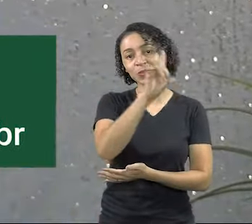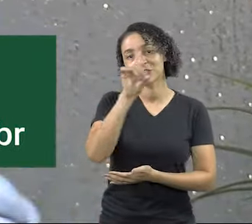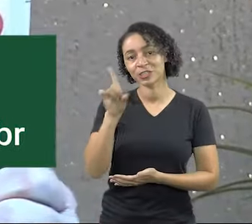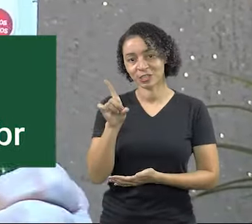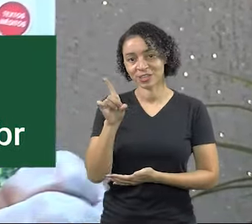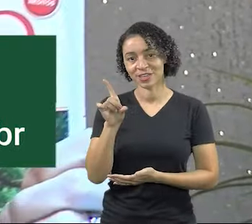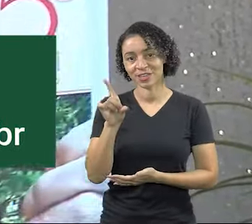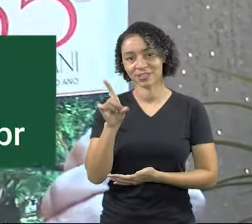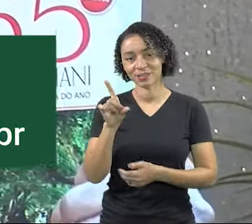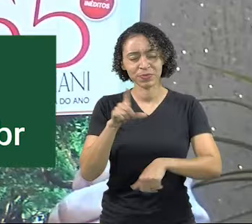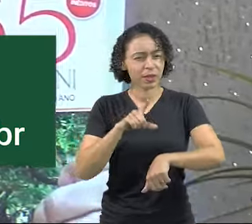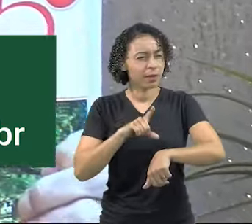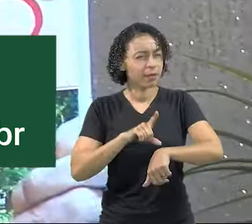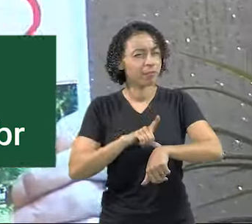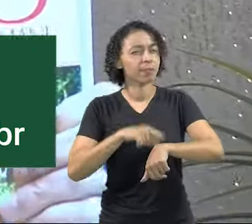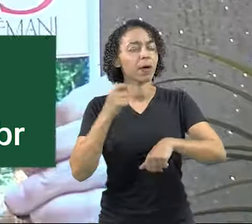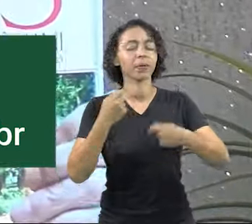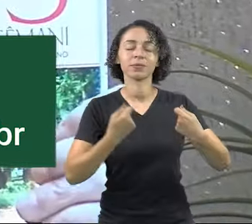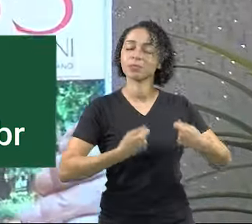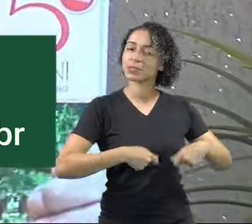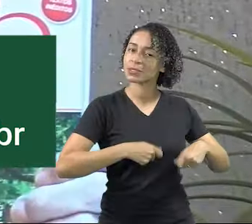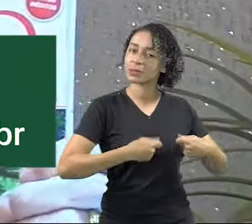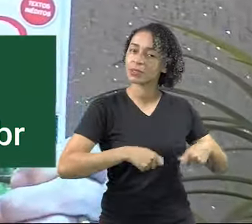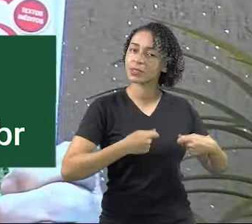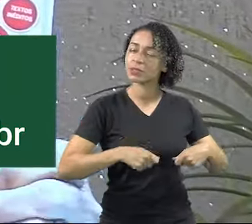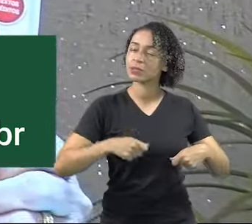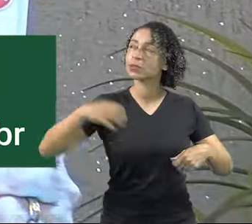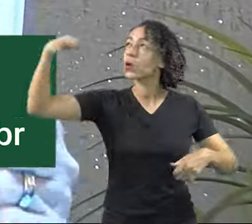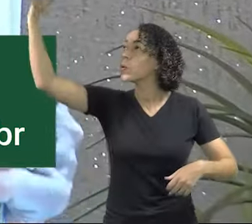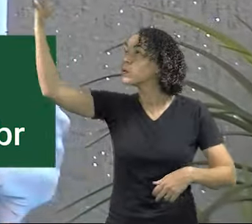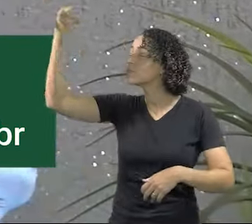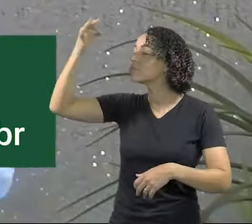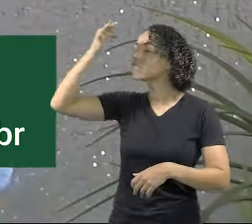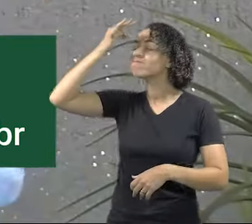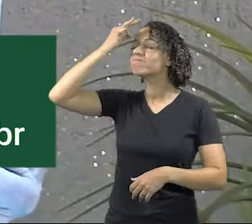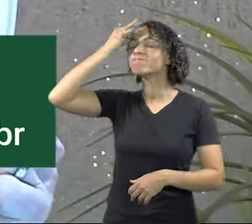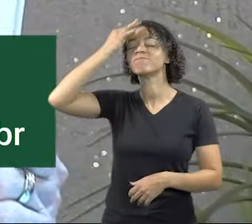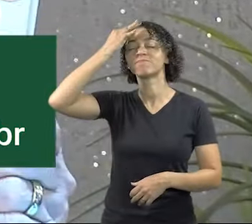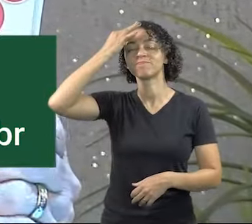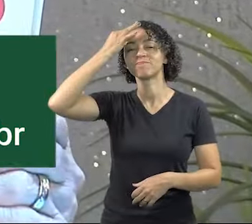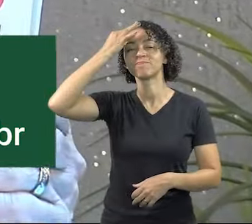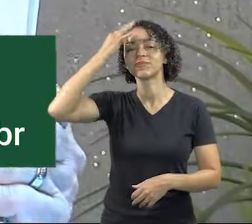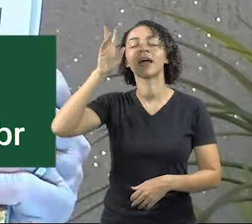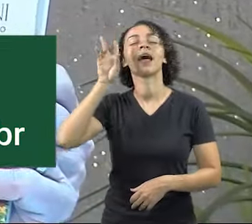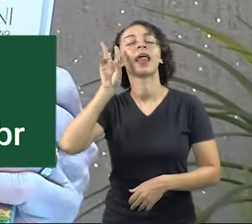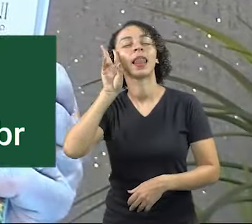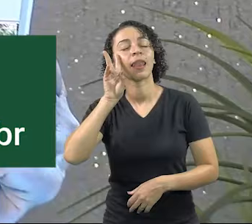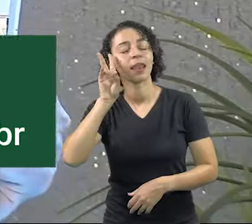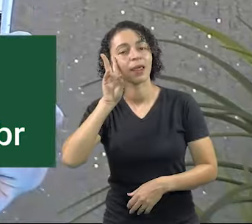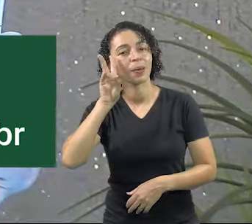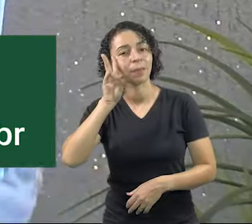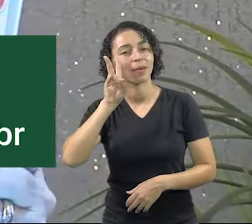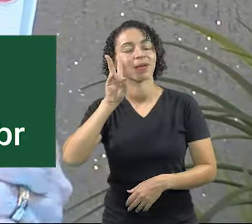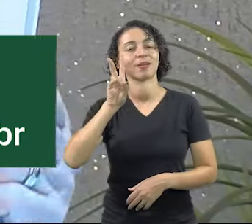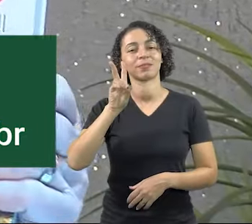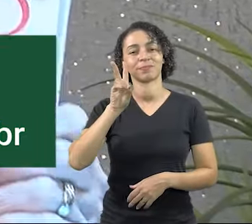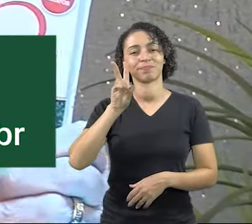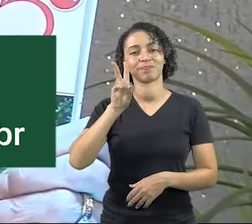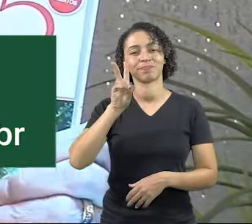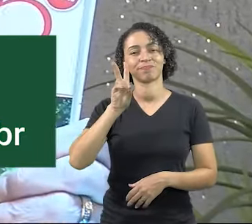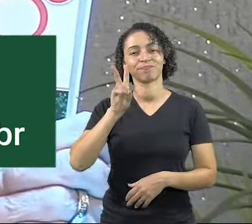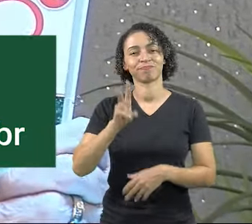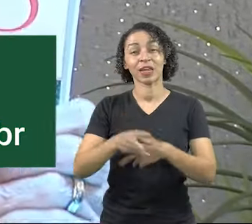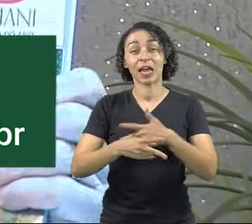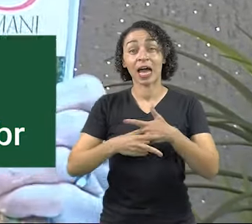365 dias e na h hora que você precisa o espírito santo ele te fará